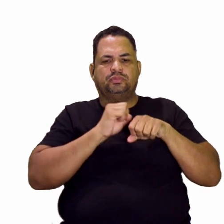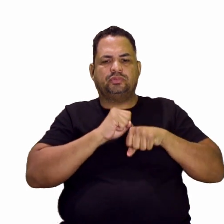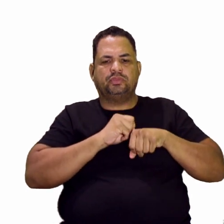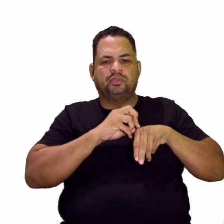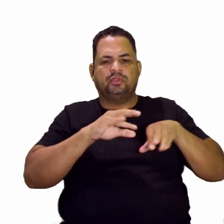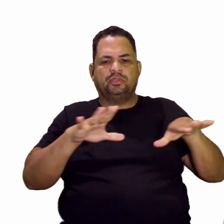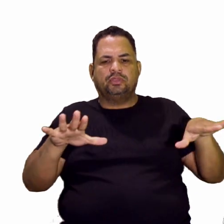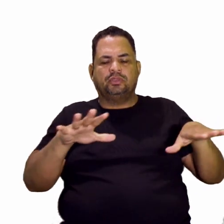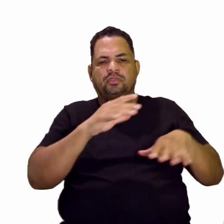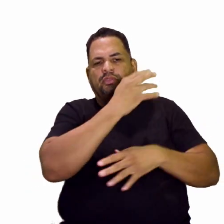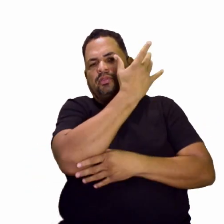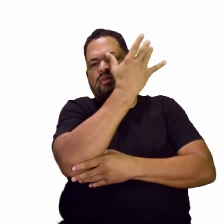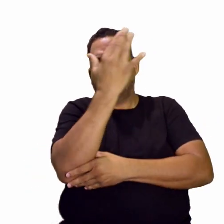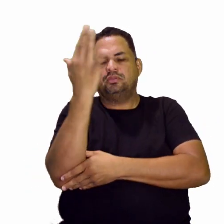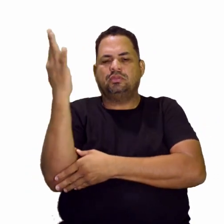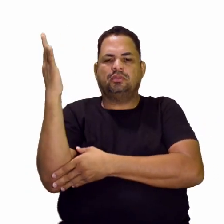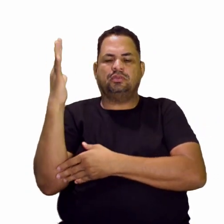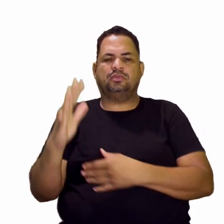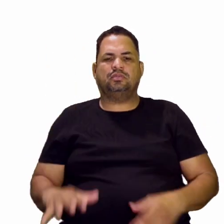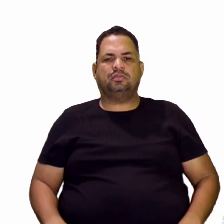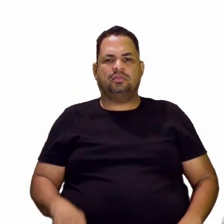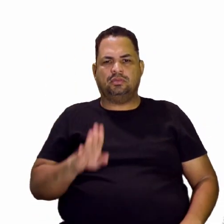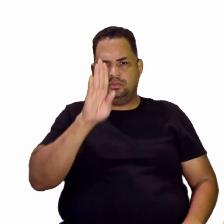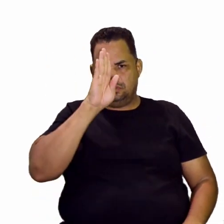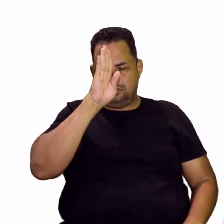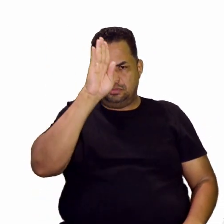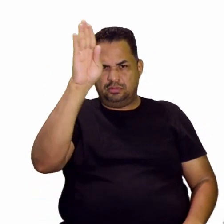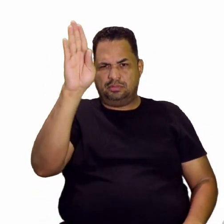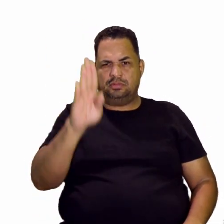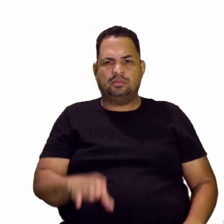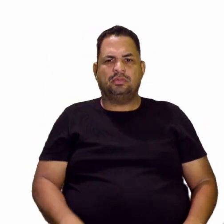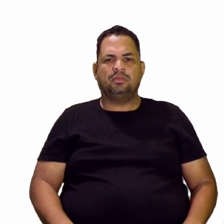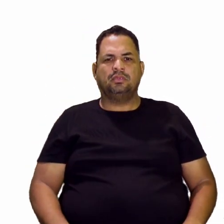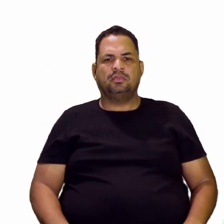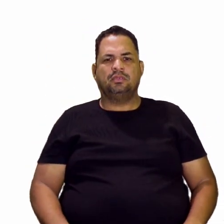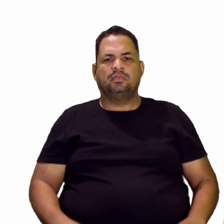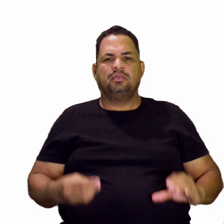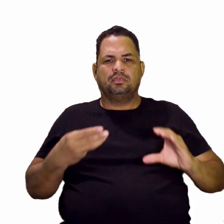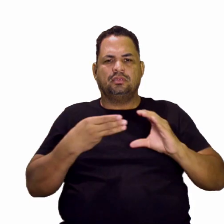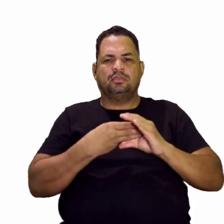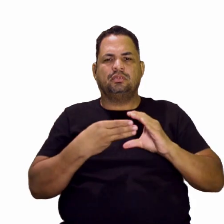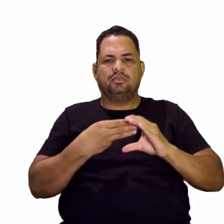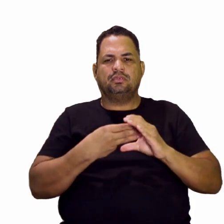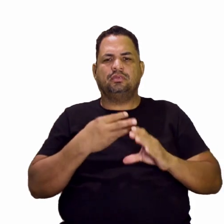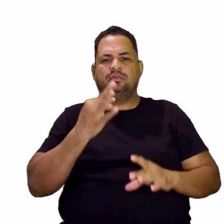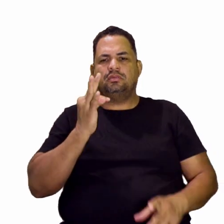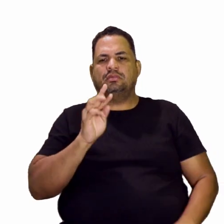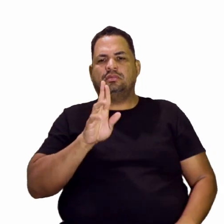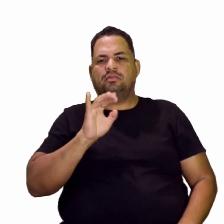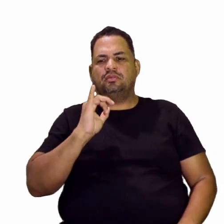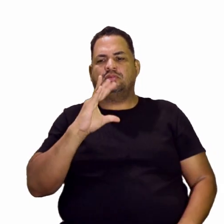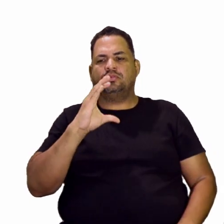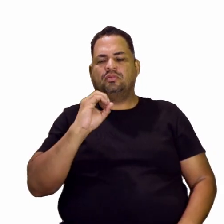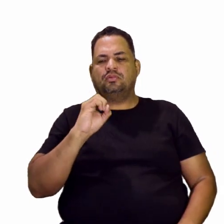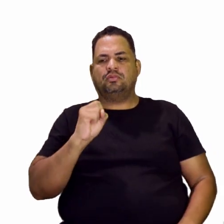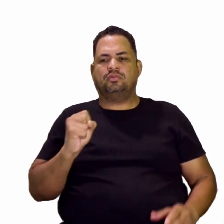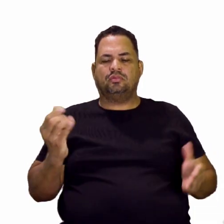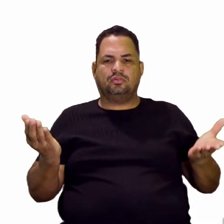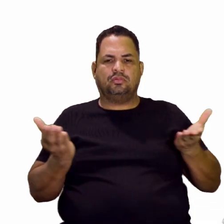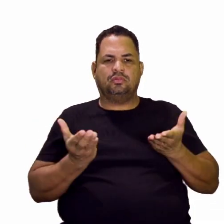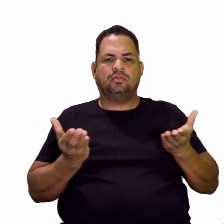contaminação ambiental. Então, principalmente aqui, nas células-tronco, eu posso dizer que hoje em dia